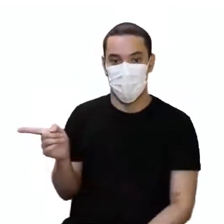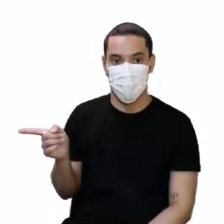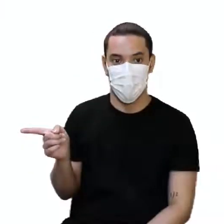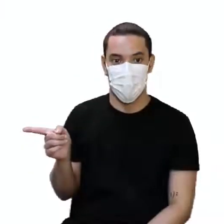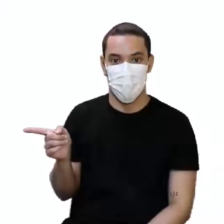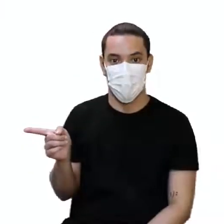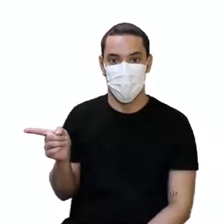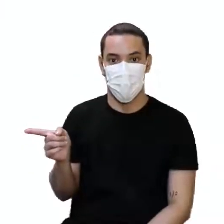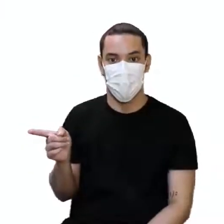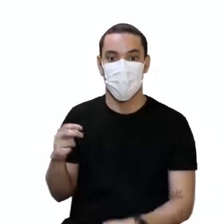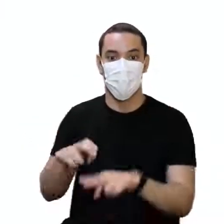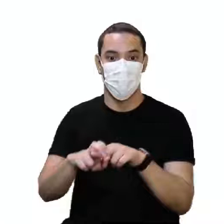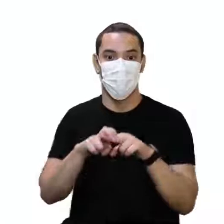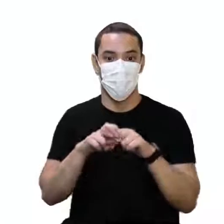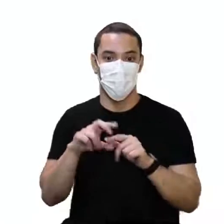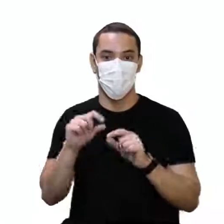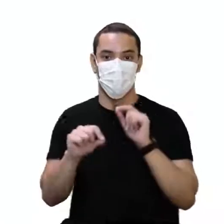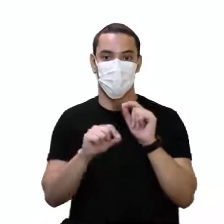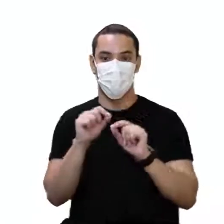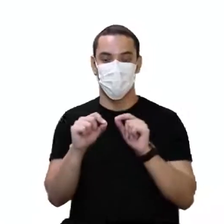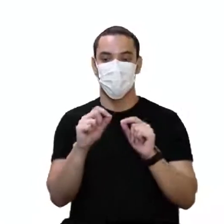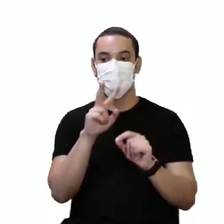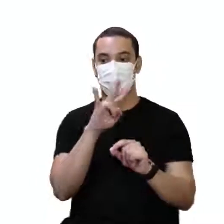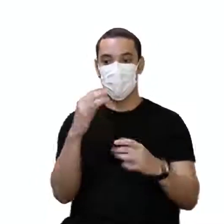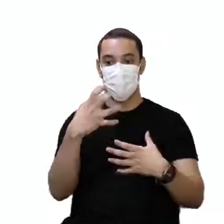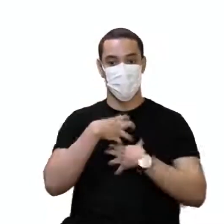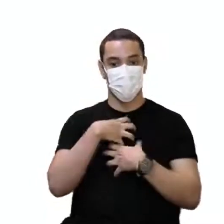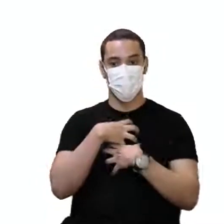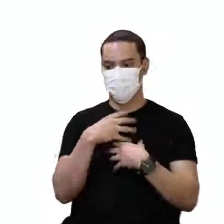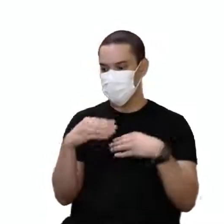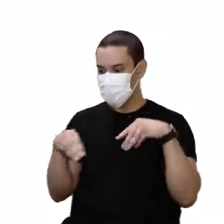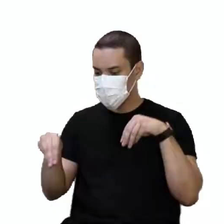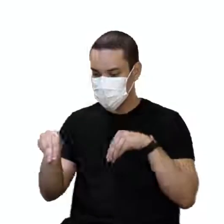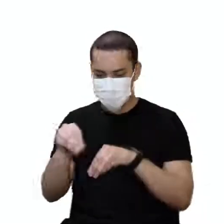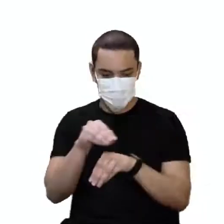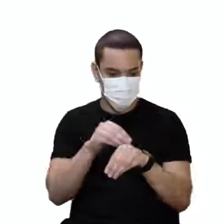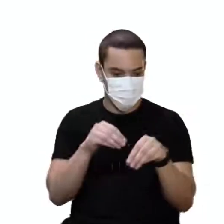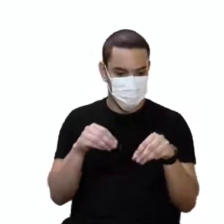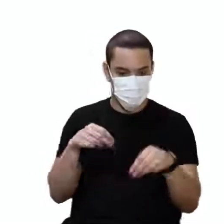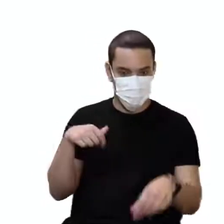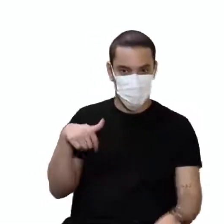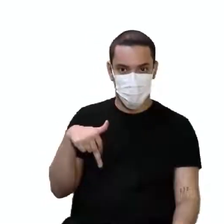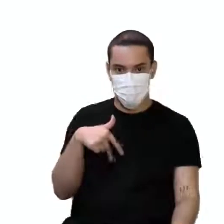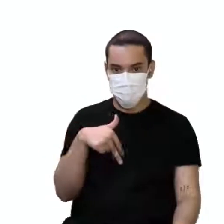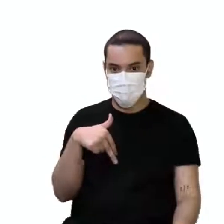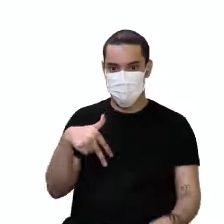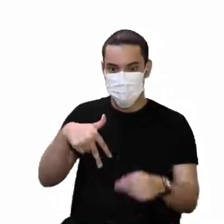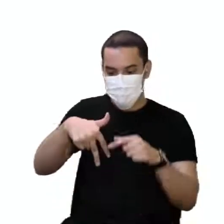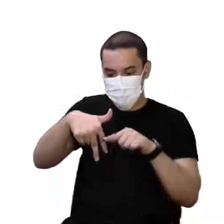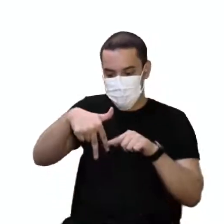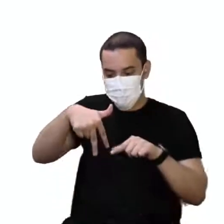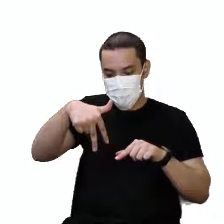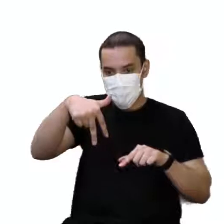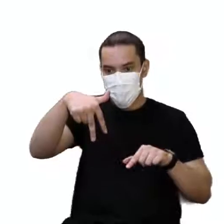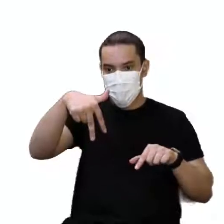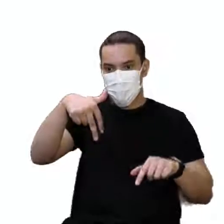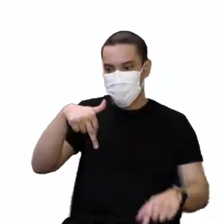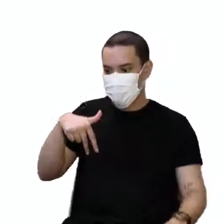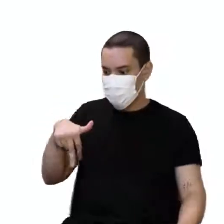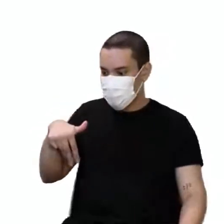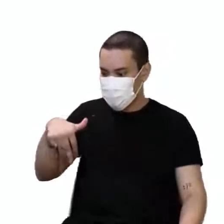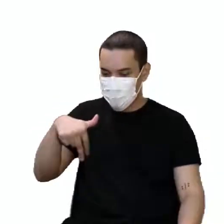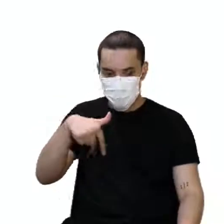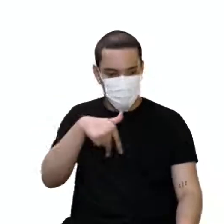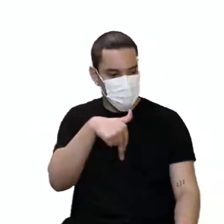com uma colher. Então eles vão sentindo o ambiente, eles são pernaltas, né? Tem as pernas compridas, e